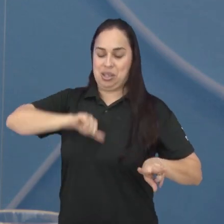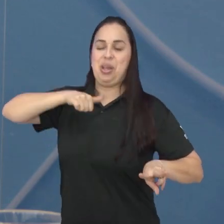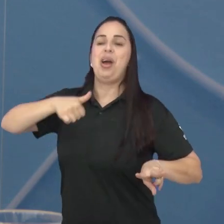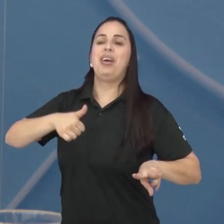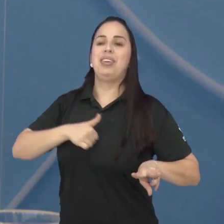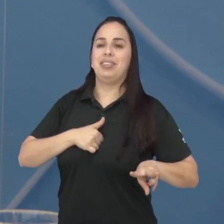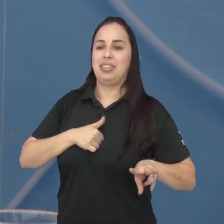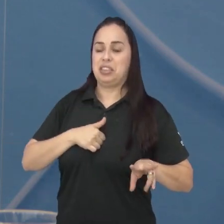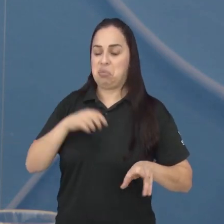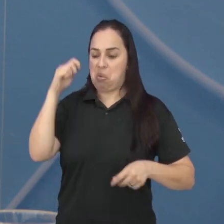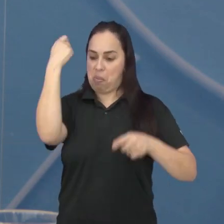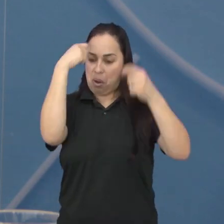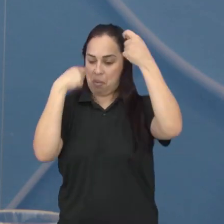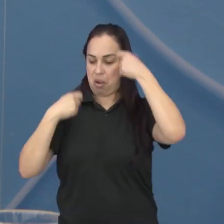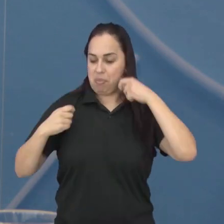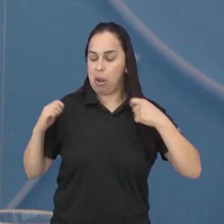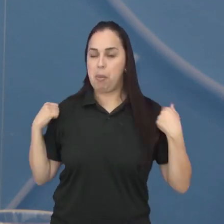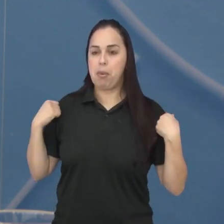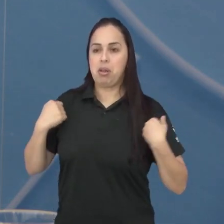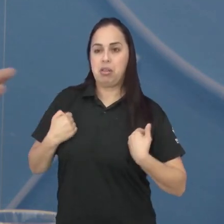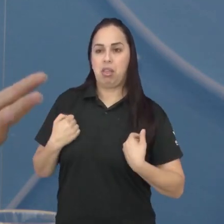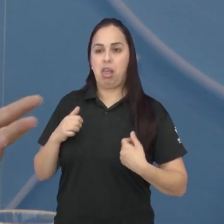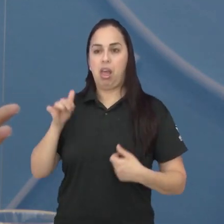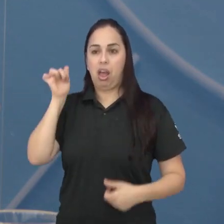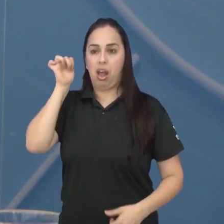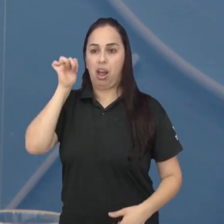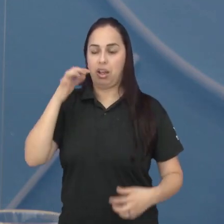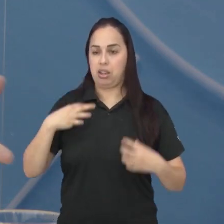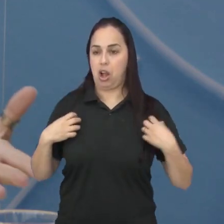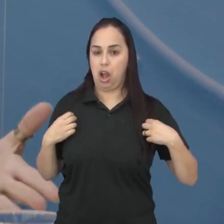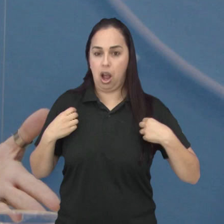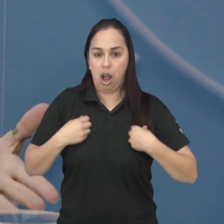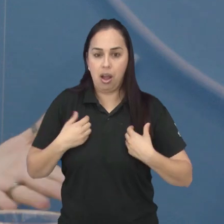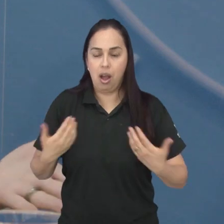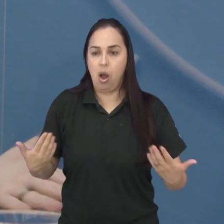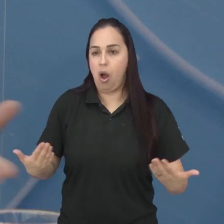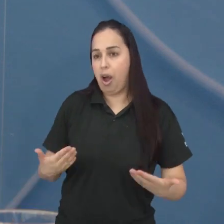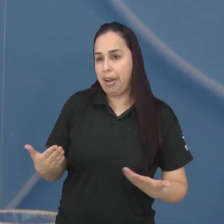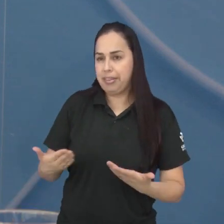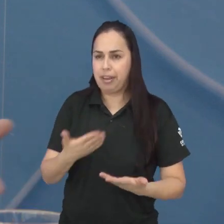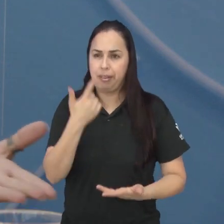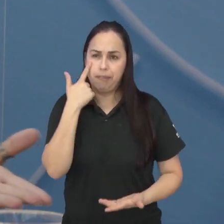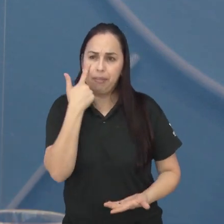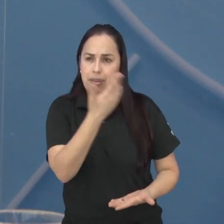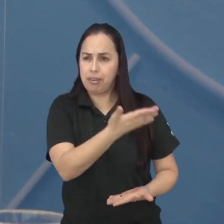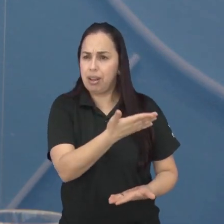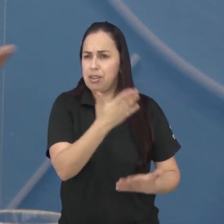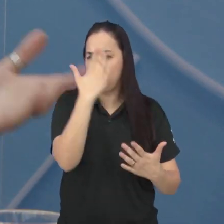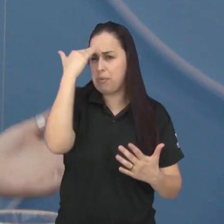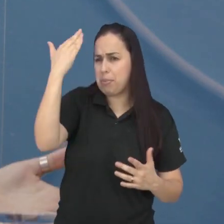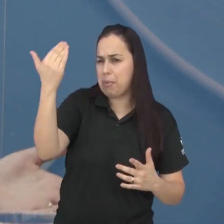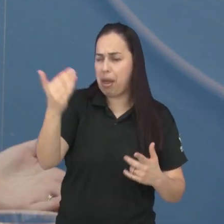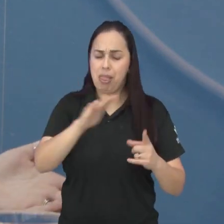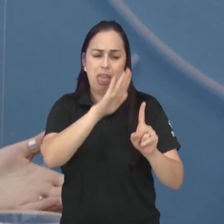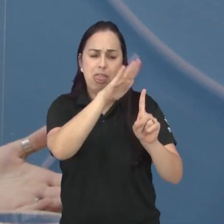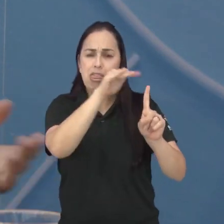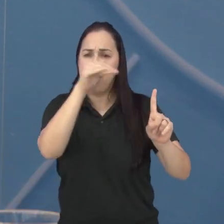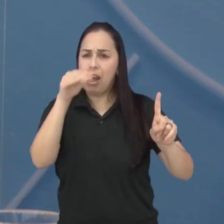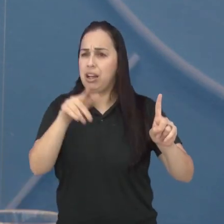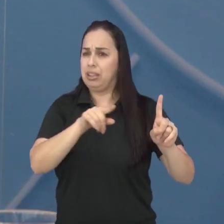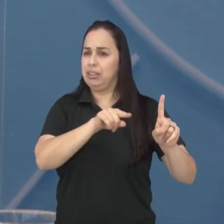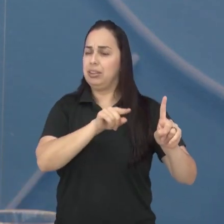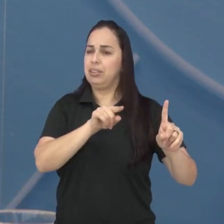podem se arrumar, vocês podem sair com a roupa que vocês quiserem. Hoje em dia, imagina, tá vendo? A Anitta fazendo sucesso, milionária,